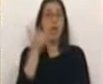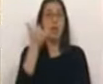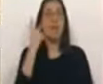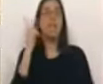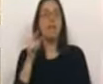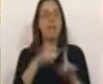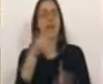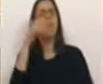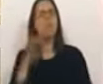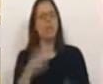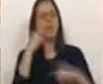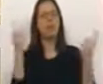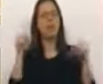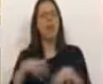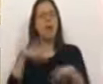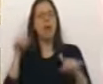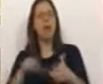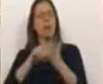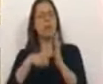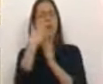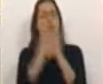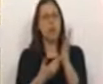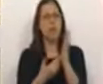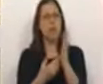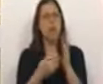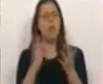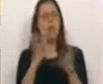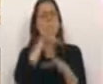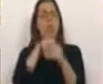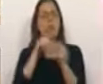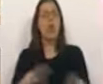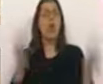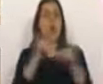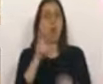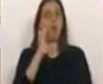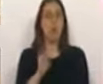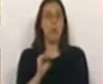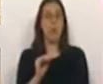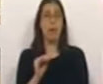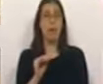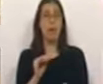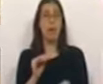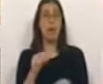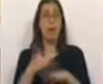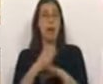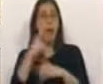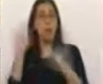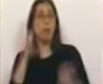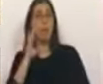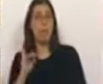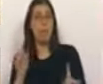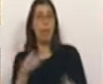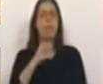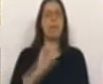de Fevereiro, o PCP trouxe a esta Assembleia um projeto de resolução para a integração do novo banco no setor público